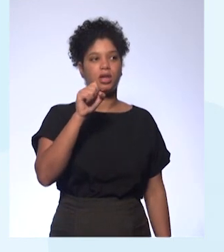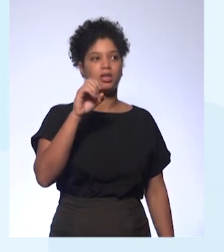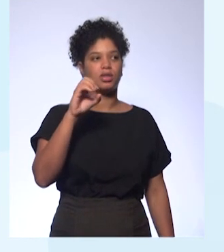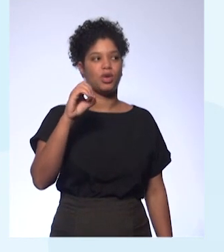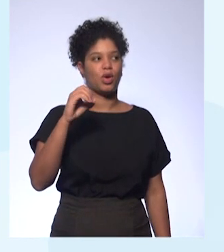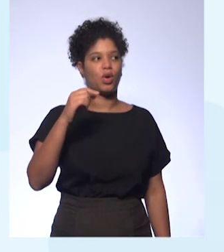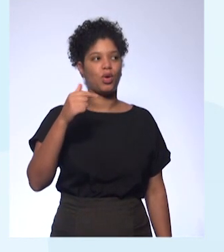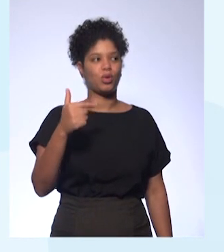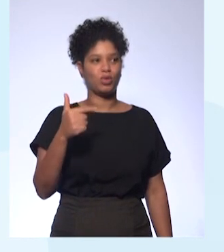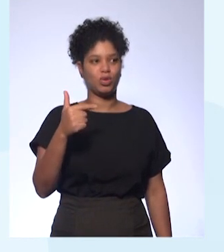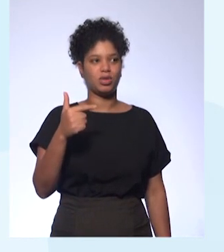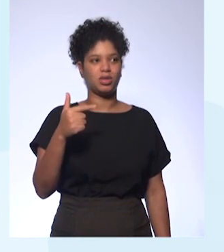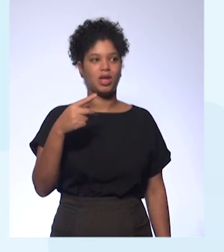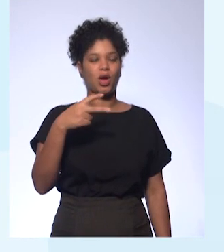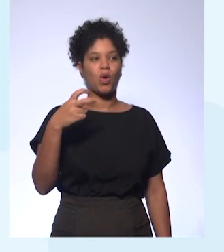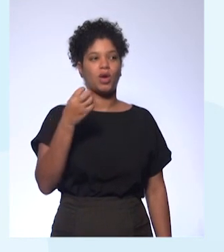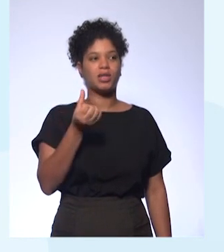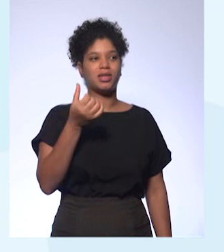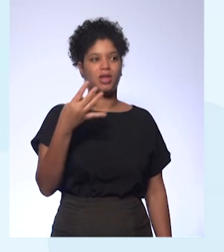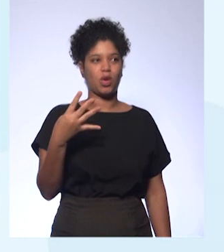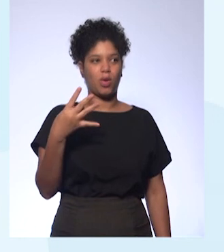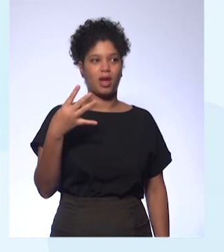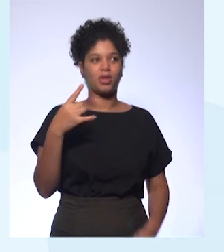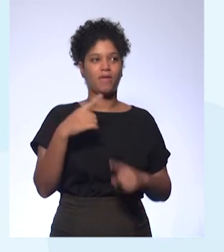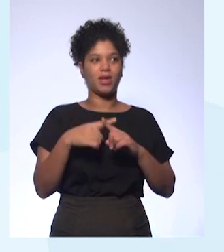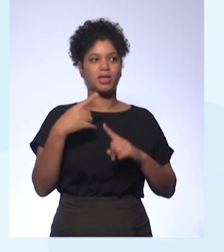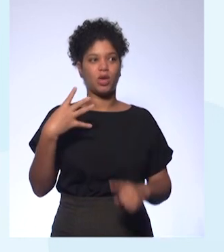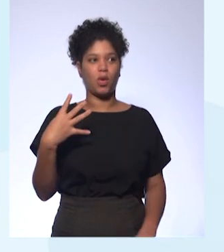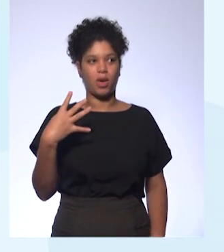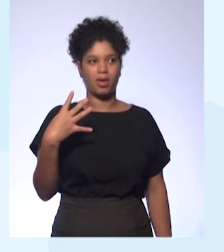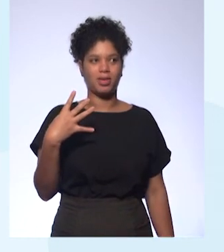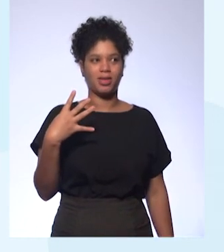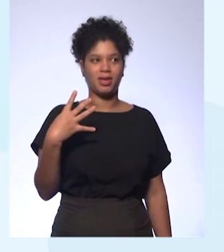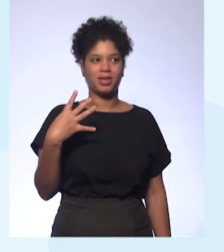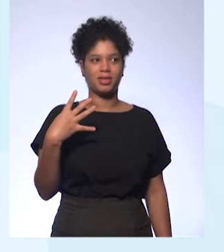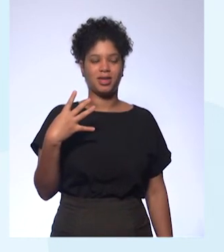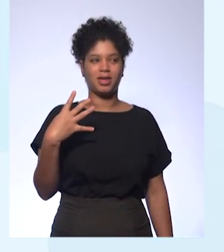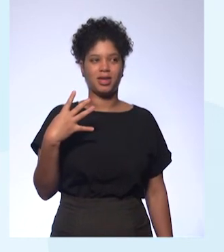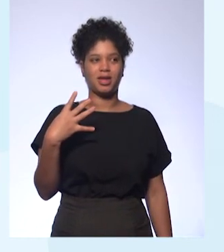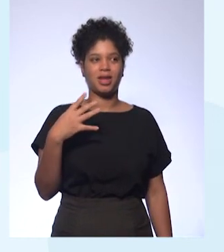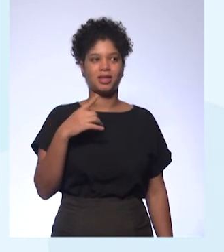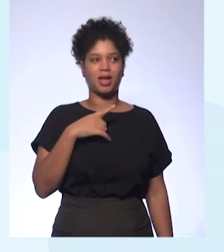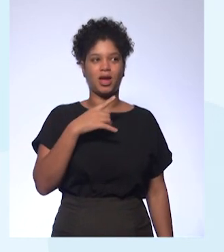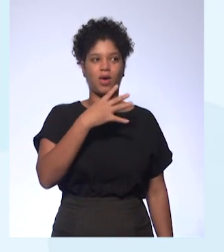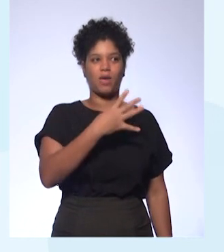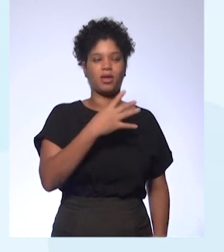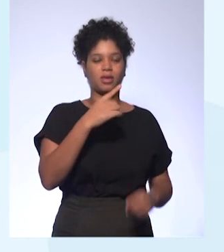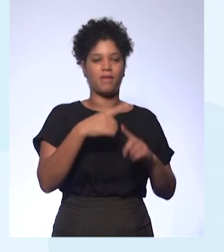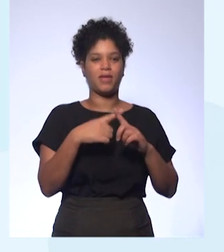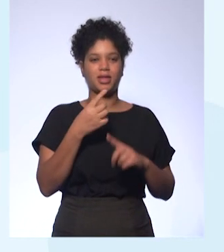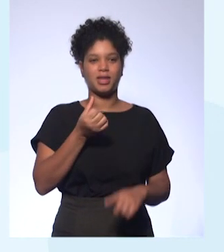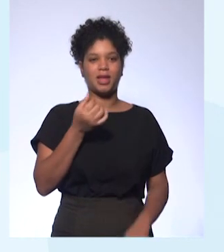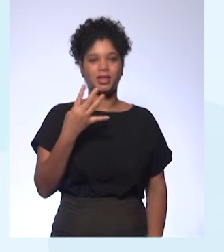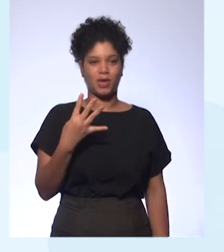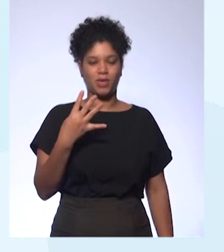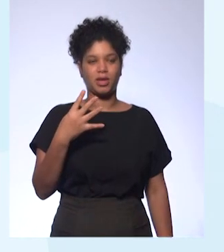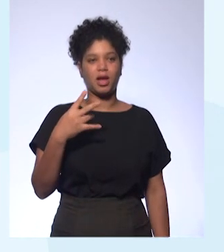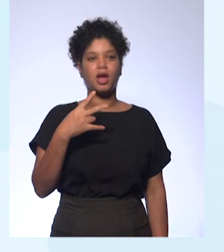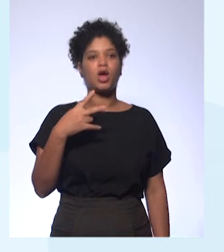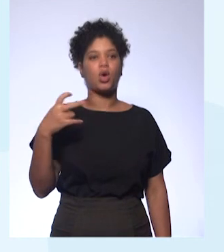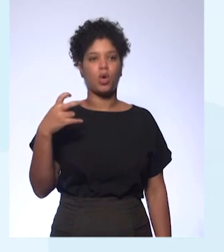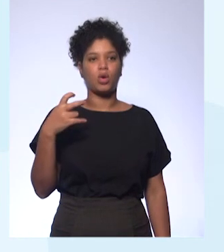64, vezes 4. Então, temos aqui 4 vezes 64, que é igual